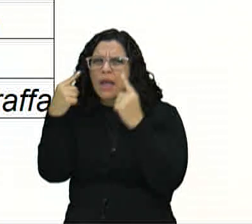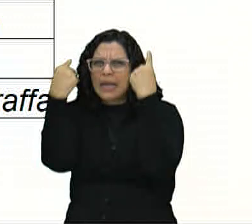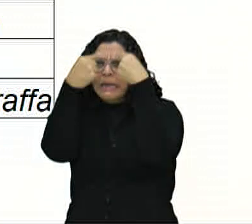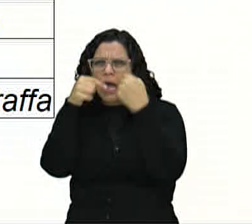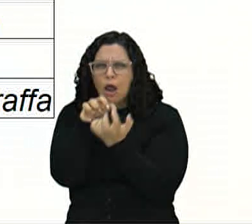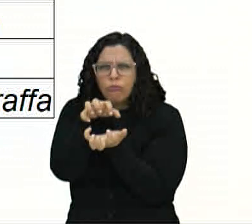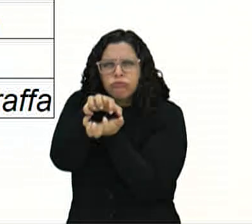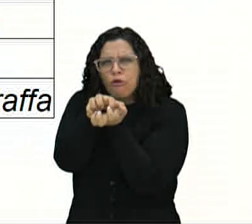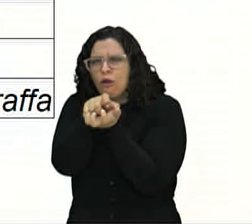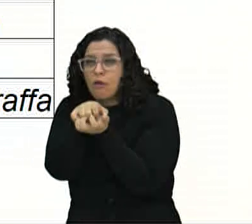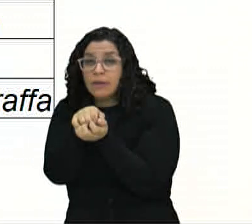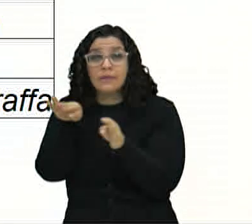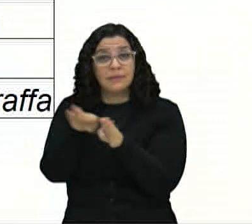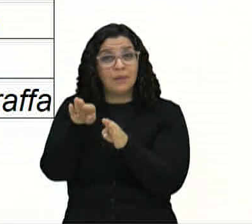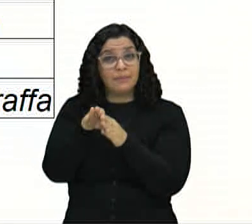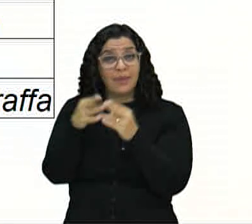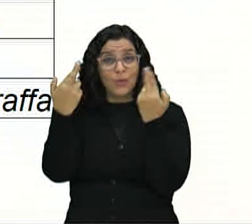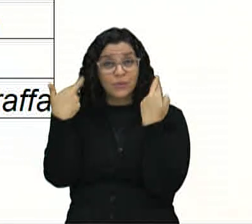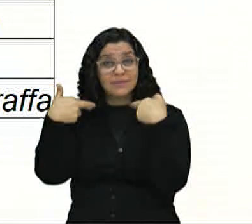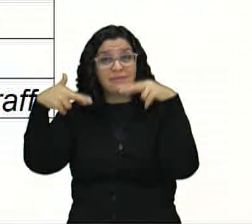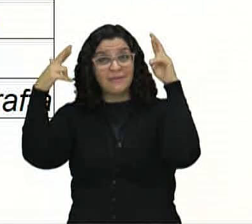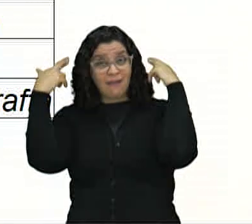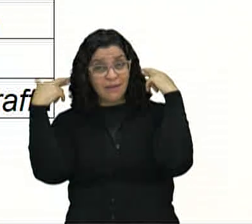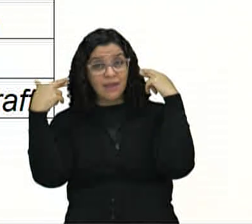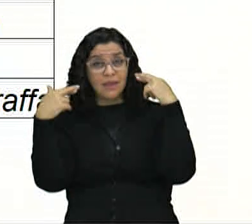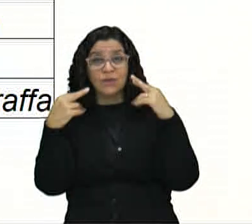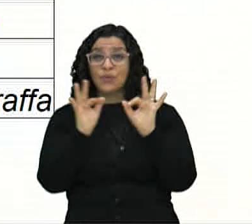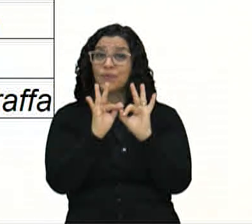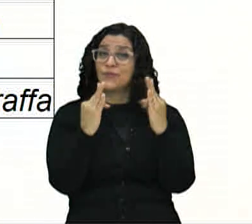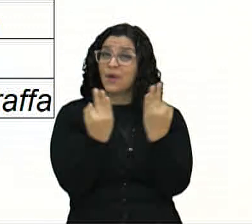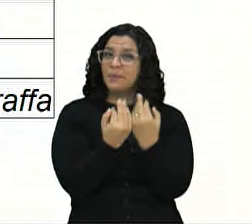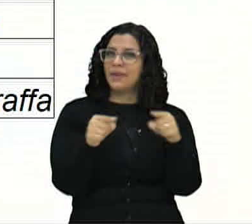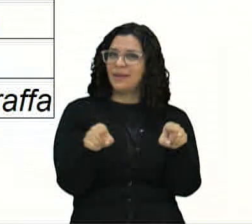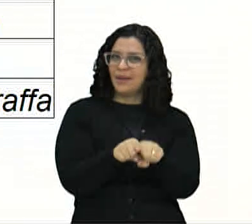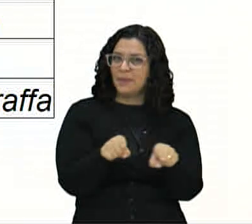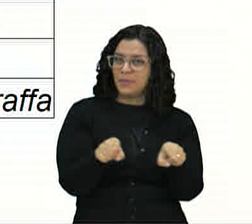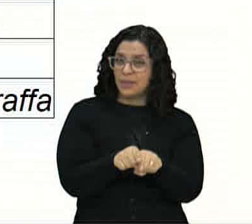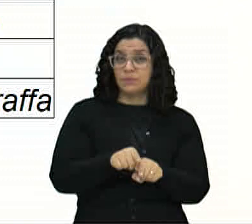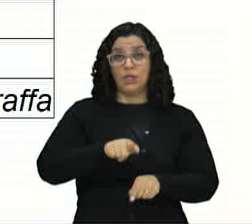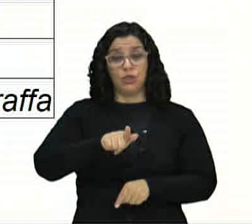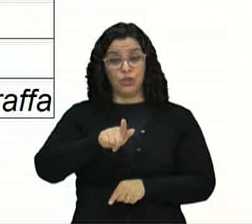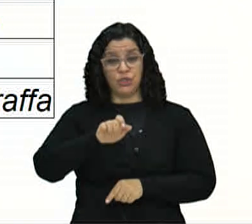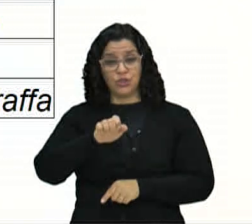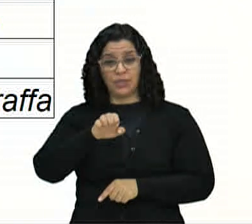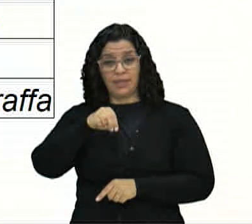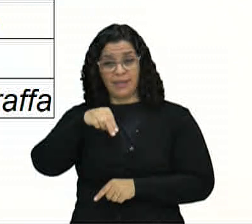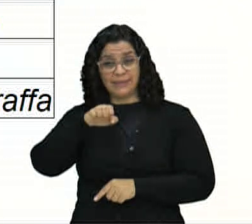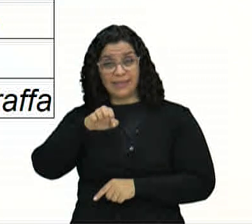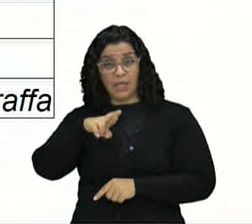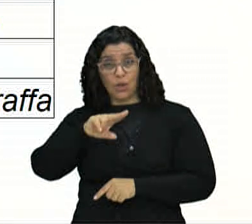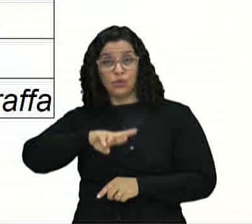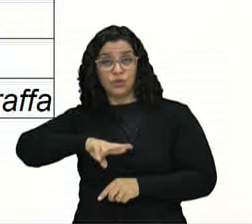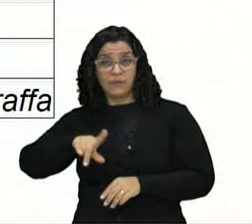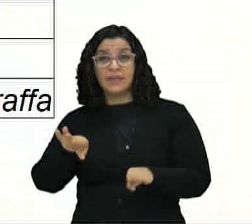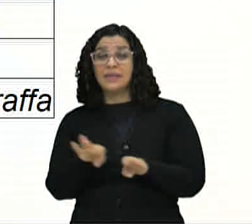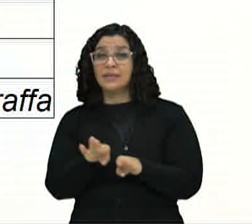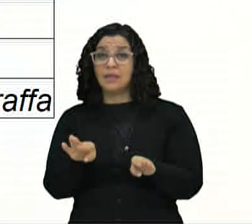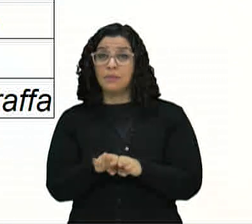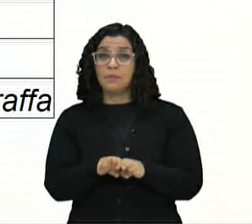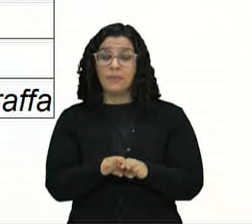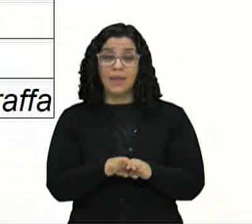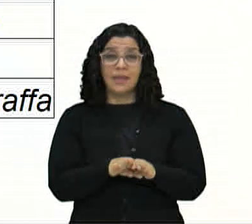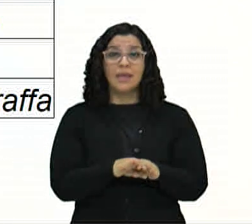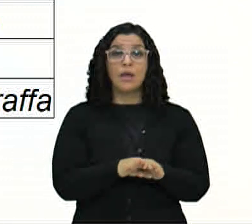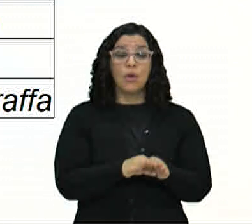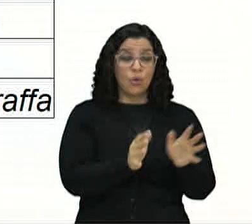família Bovidae, dos bovinos. Pertencem a gêneros diferentes, como eu comentei com vocês, e são espécies